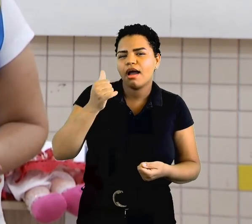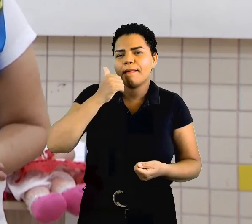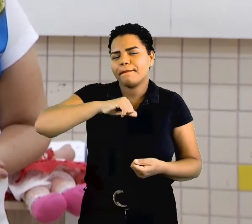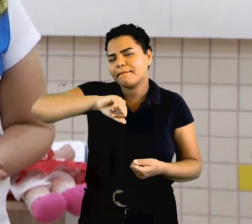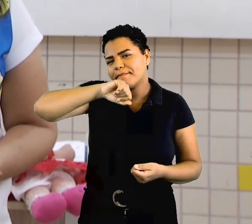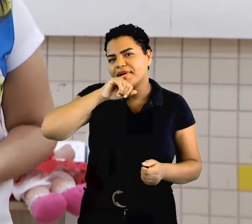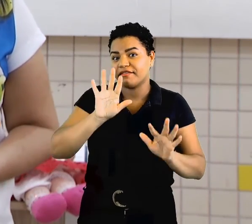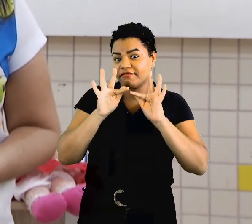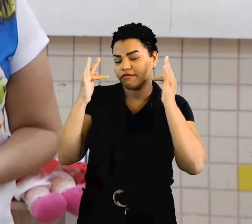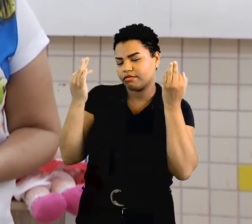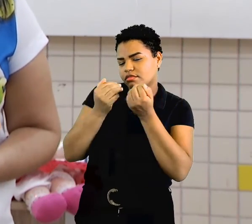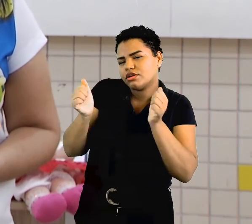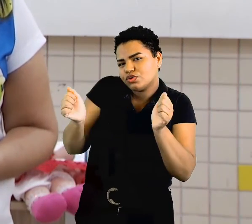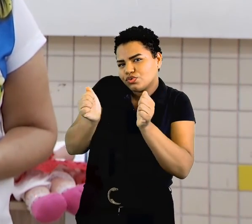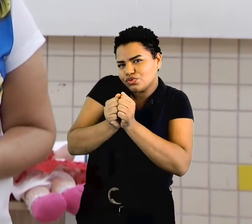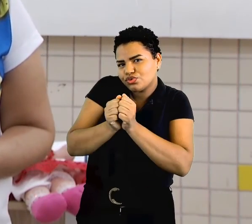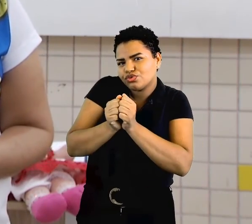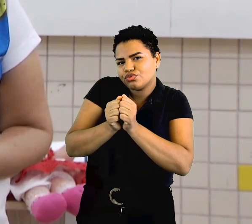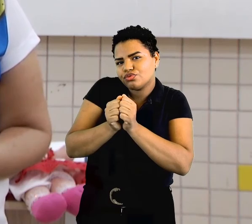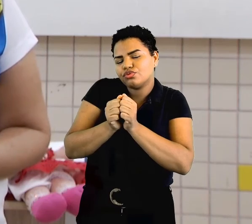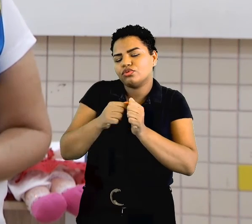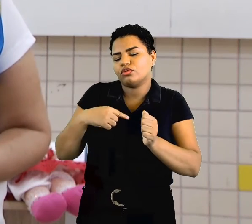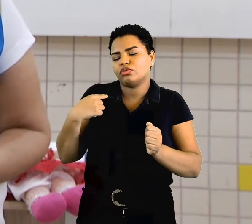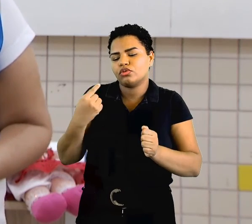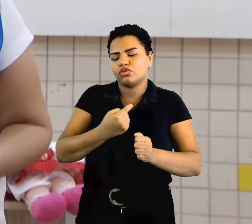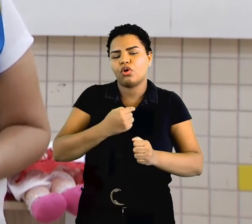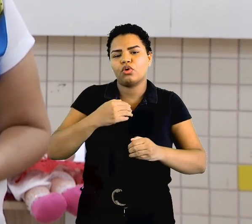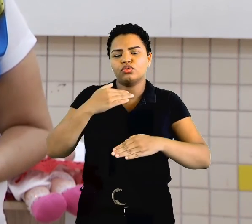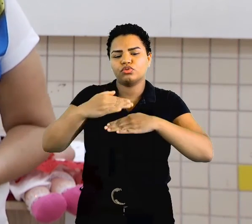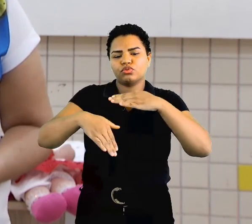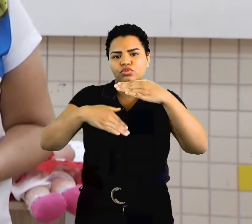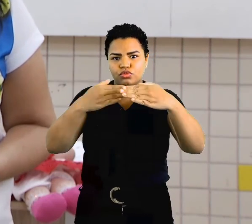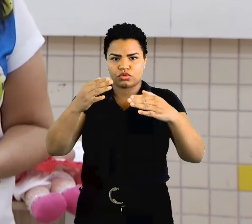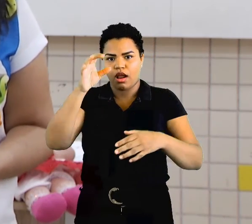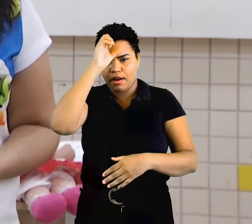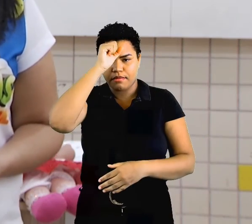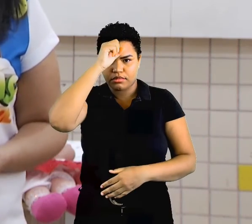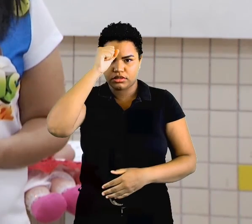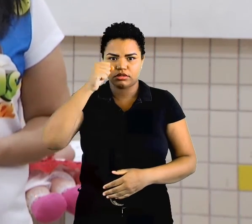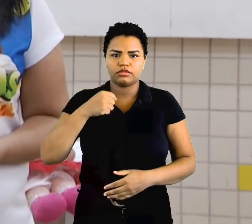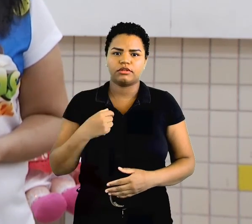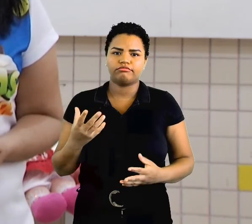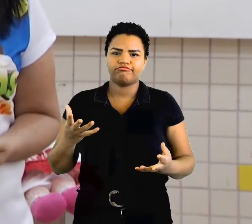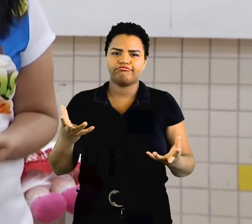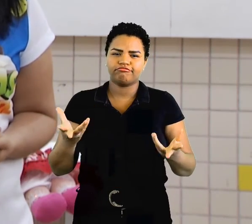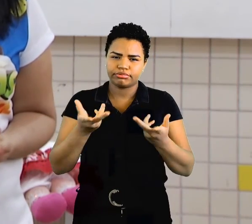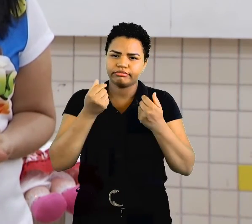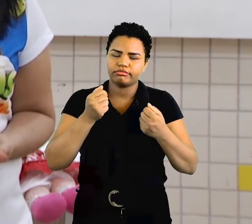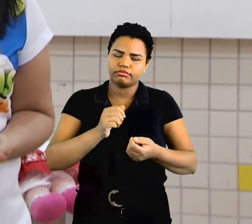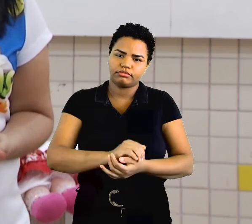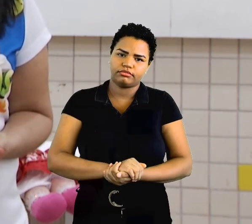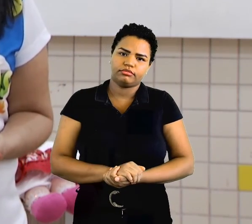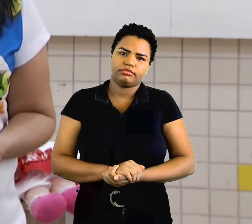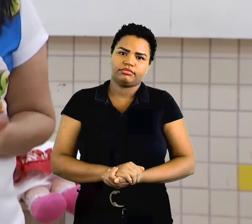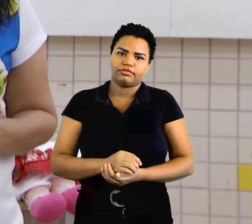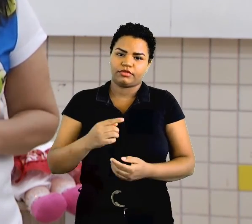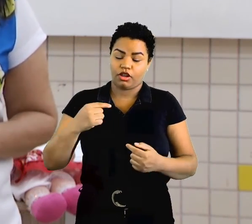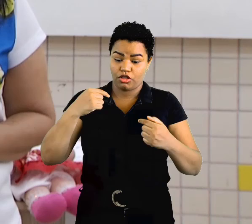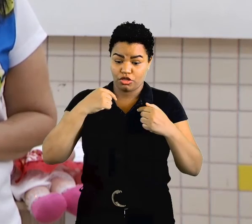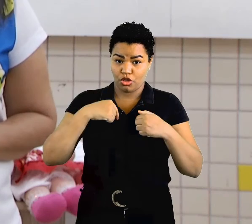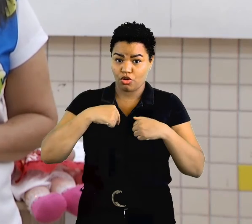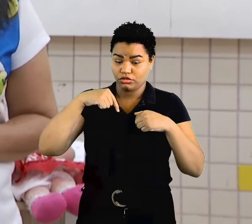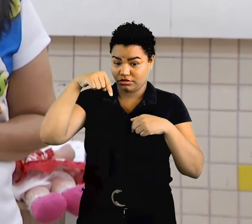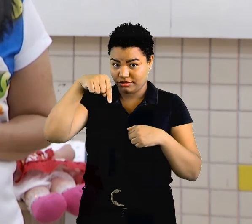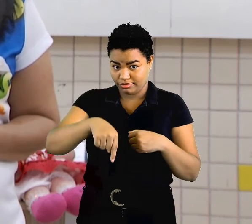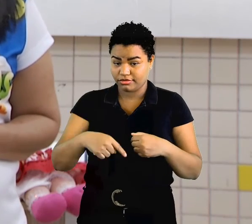juntos possamos construir uma aprendizagem significativa. Vocês daí e nós daqui do outro lado da tela. Um beijo